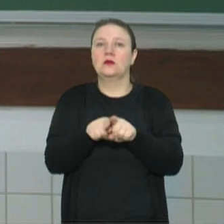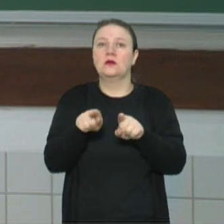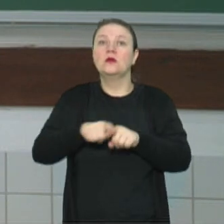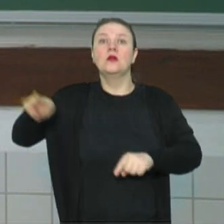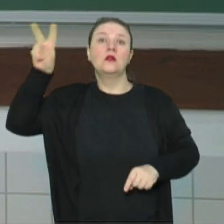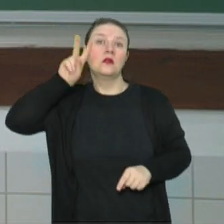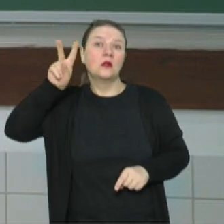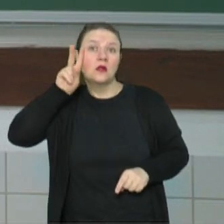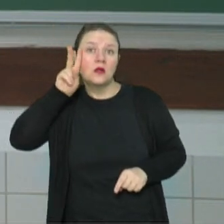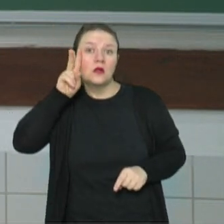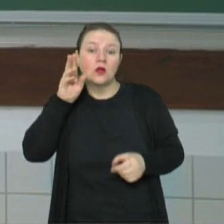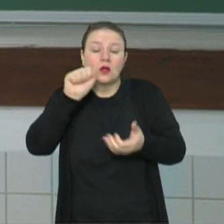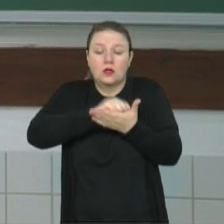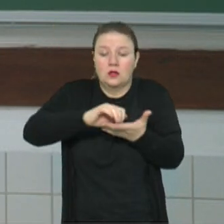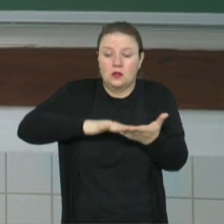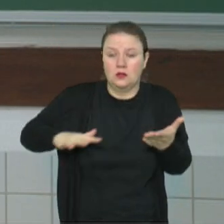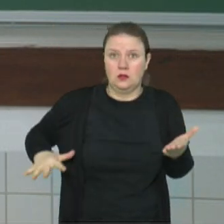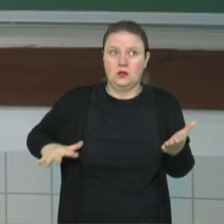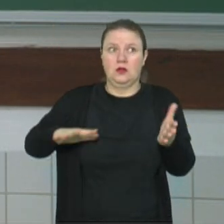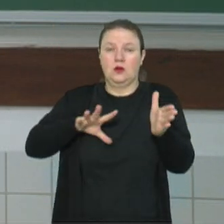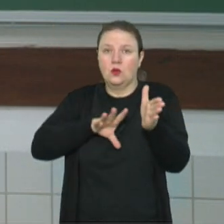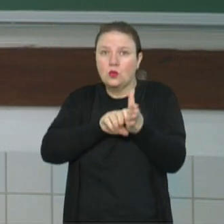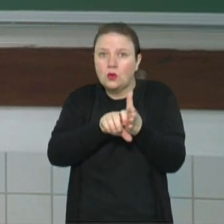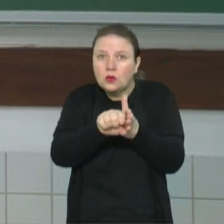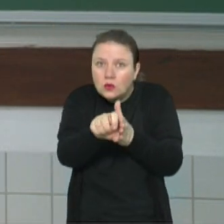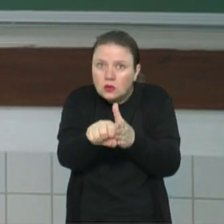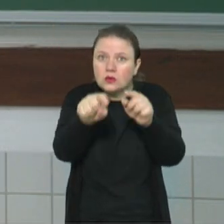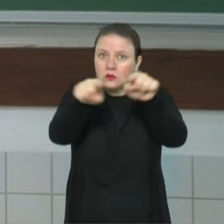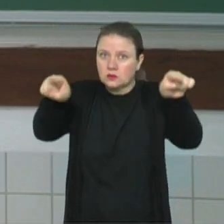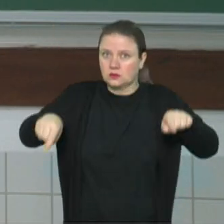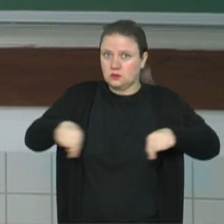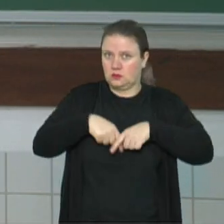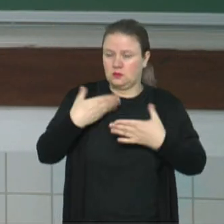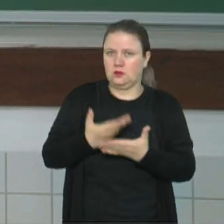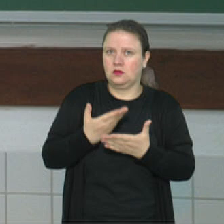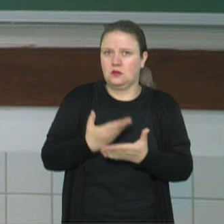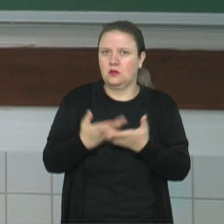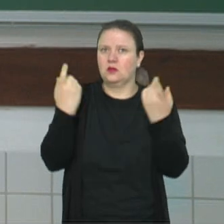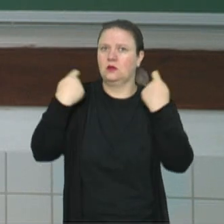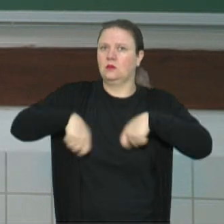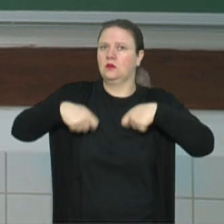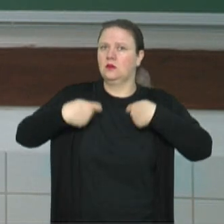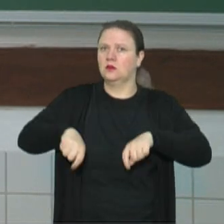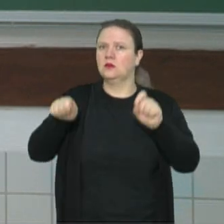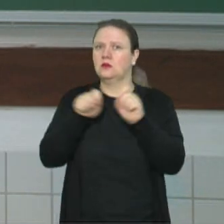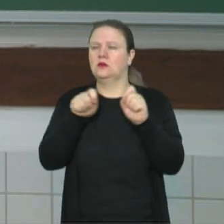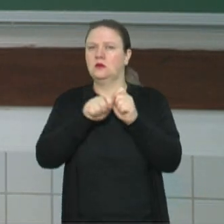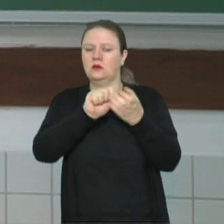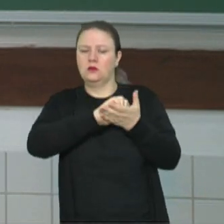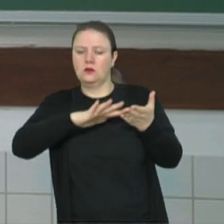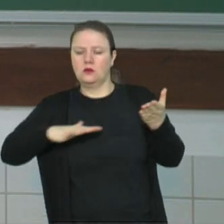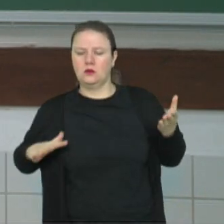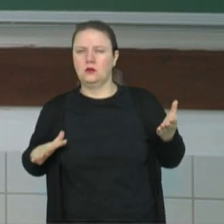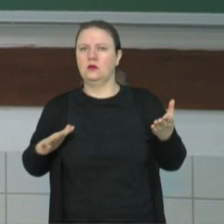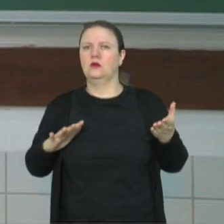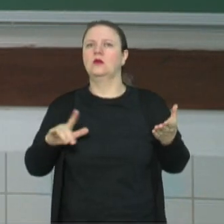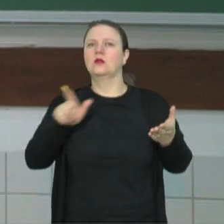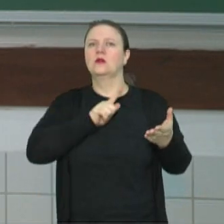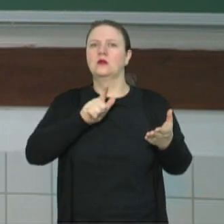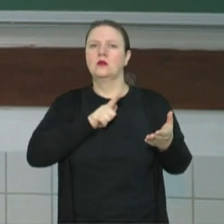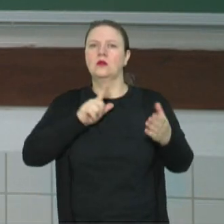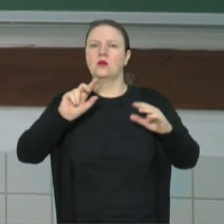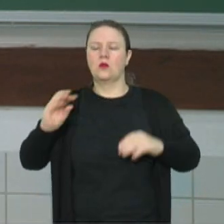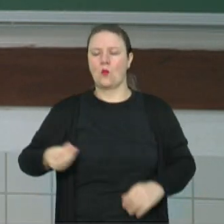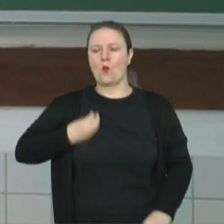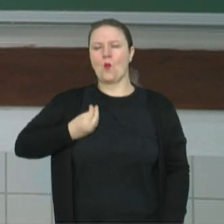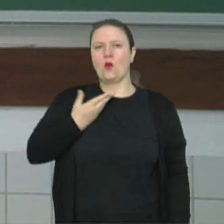Lembro que realiza as atividades no Classroom, que é preciso realizar as atividades. Realizou essas atividades, você vai garantir a sua